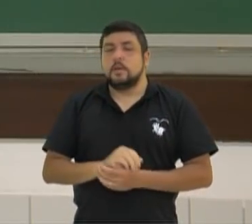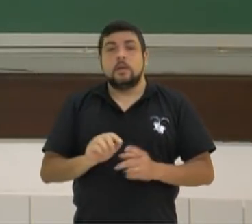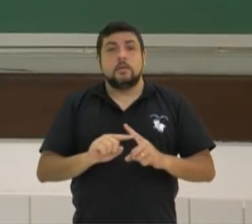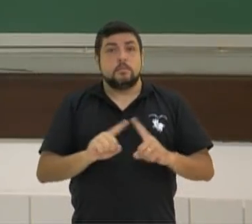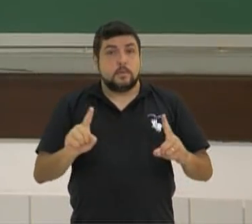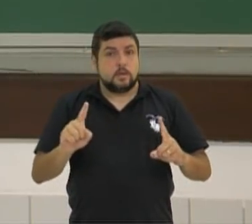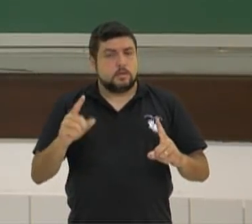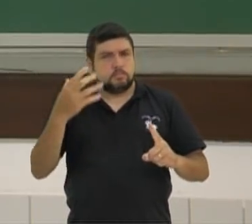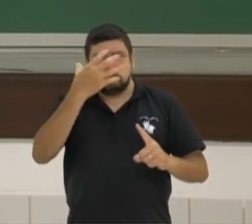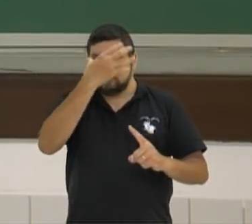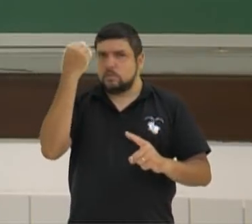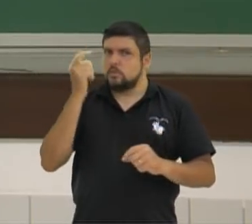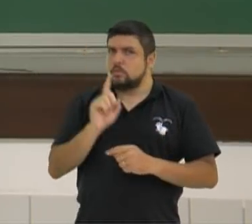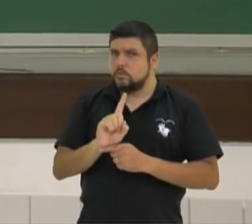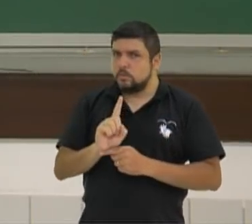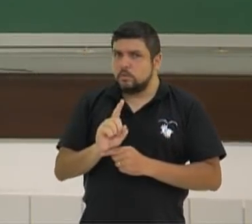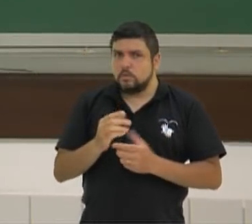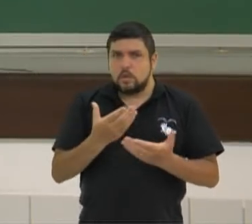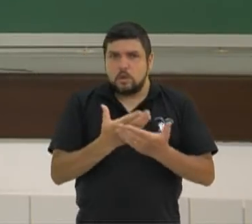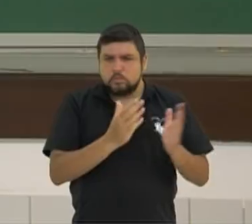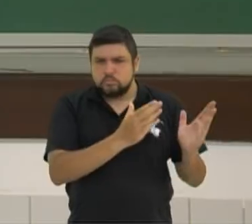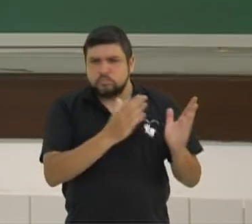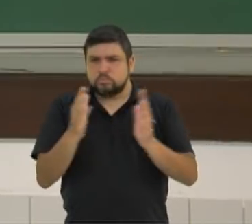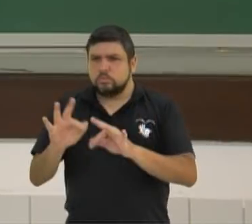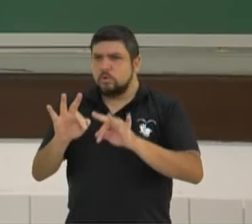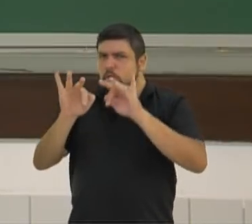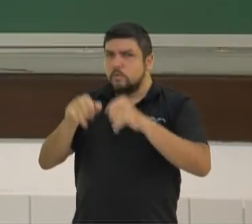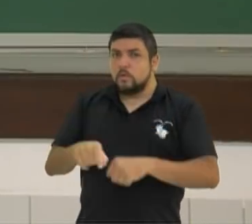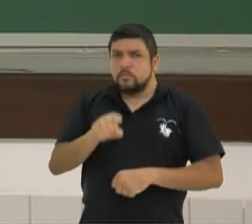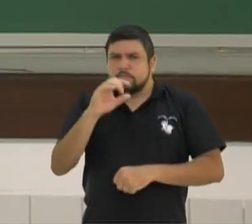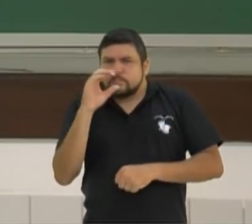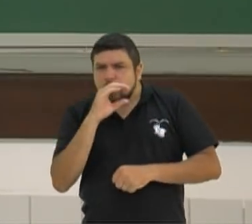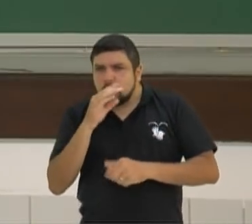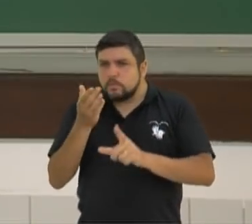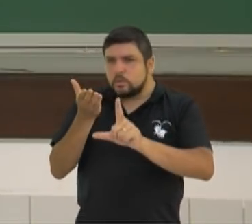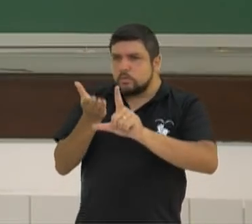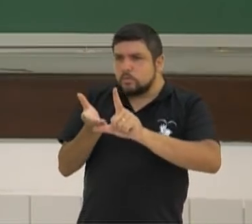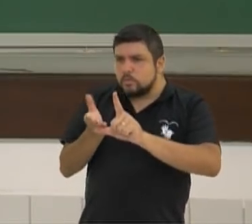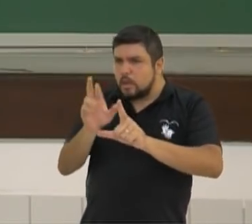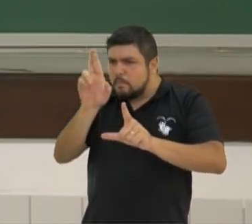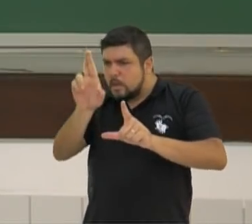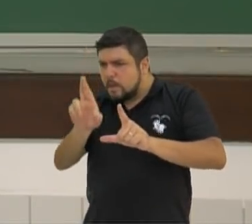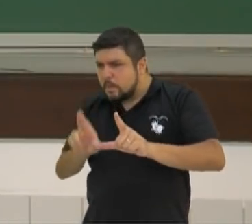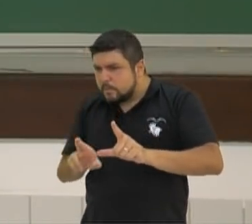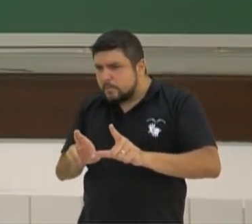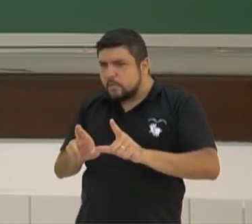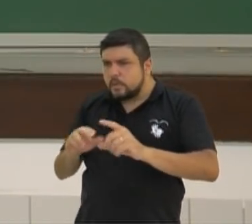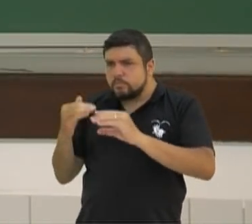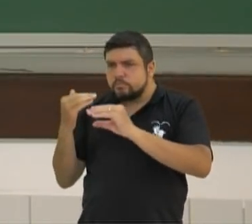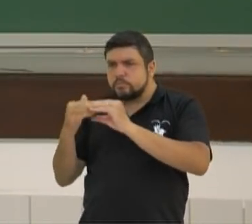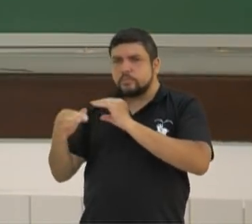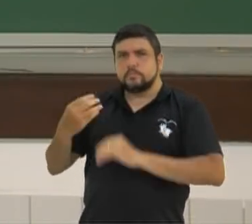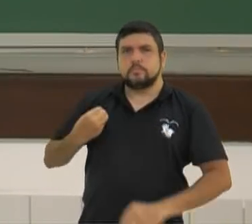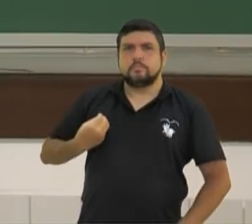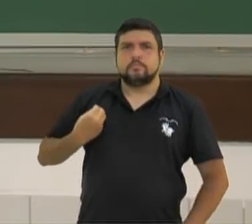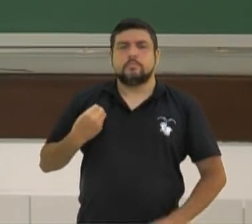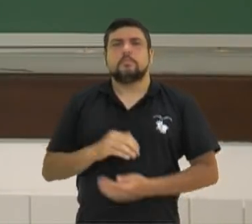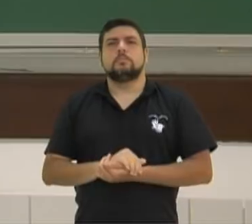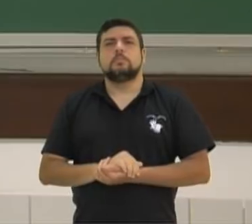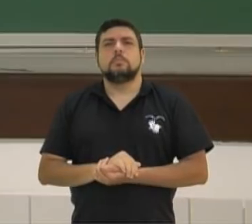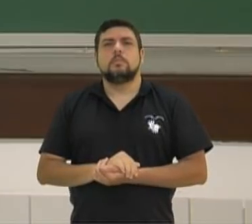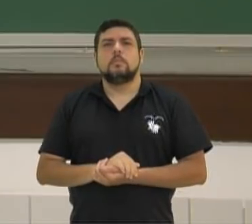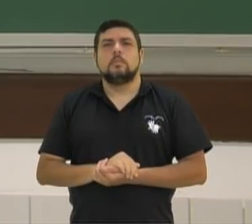esquecer, terminou a nossa aula, corre lá para o Google Classroom e faz a sua chamada. Não tem acesso ao Google, você